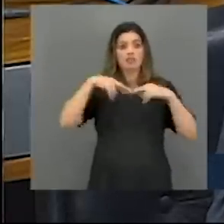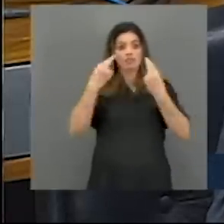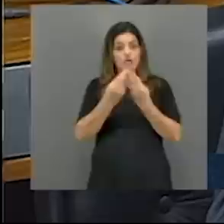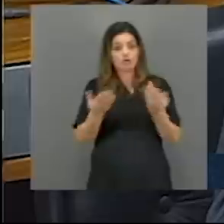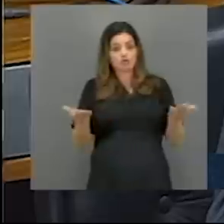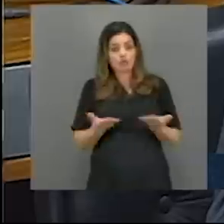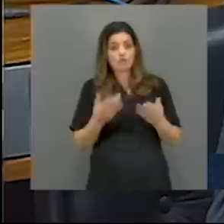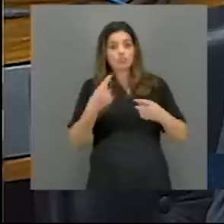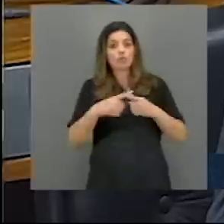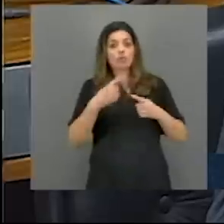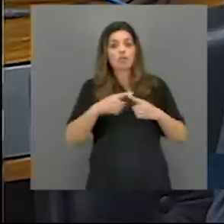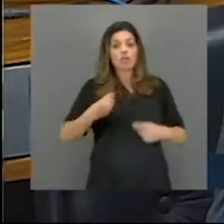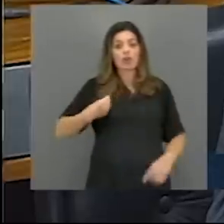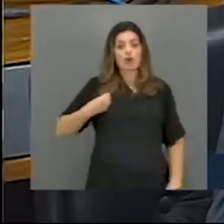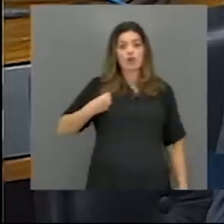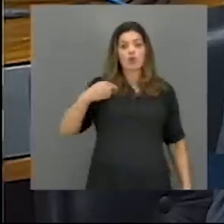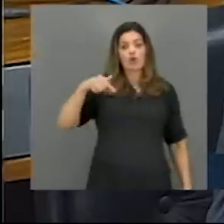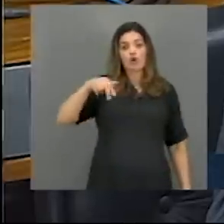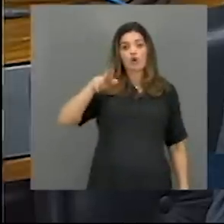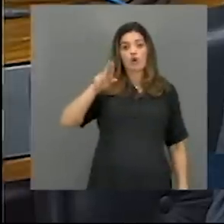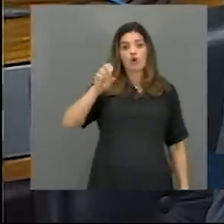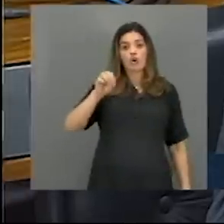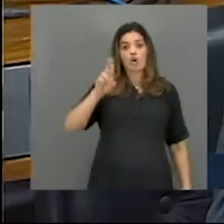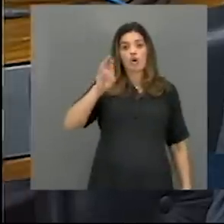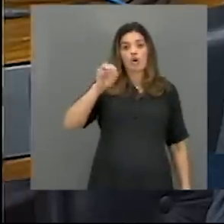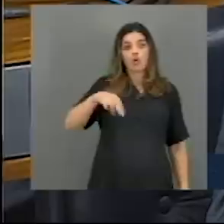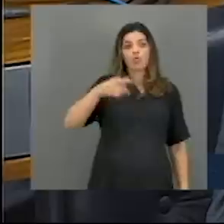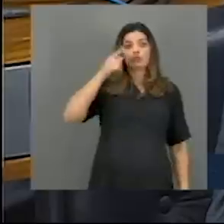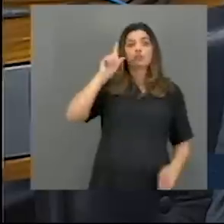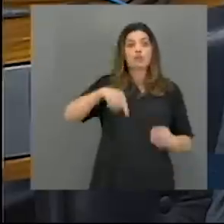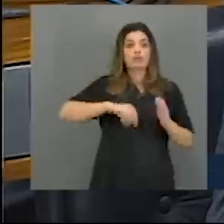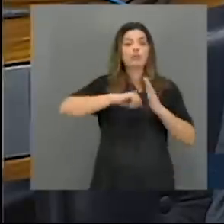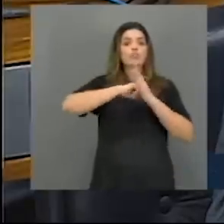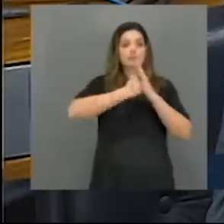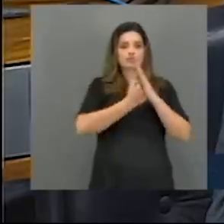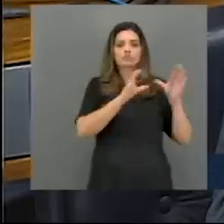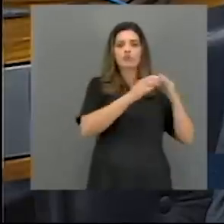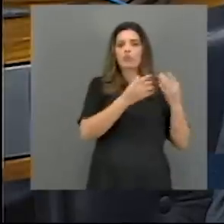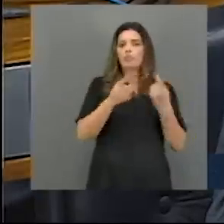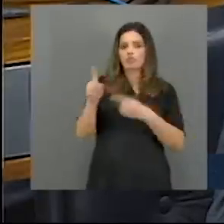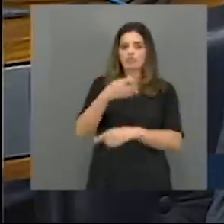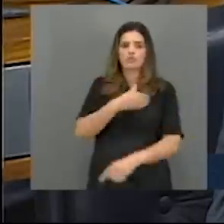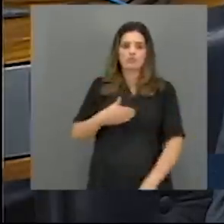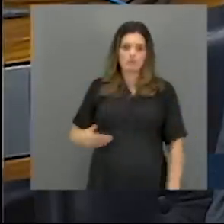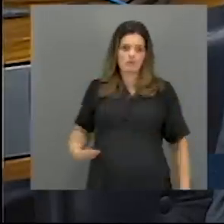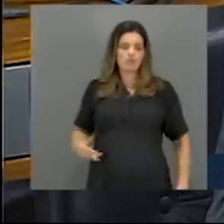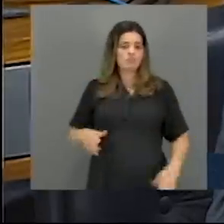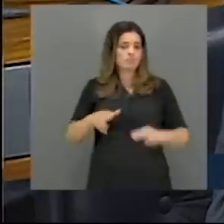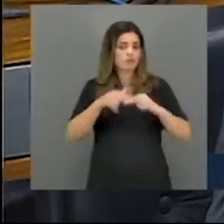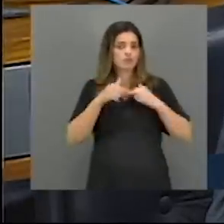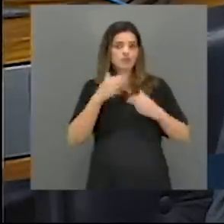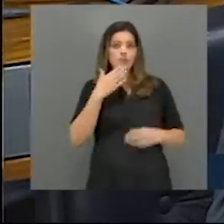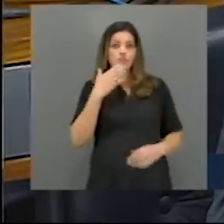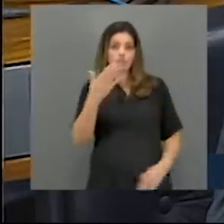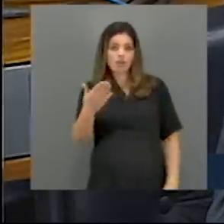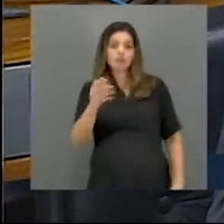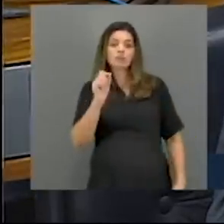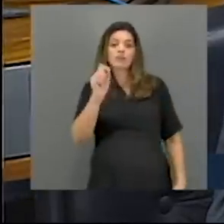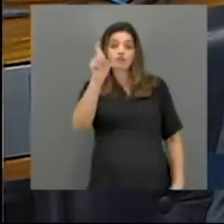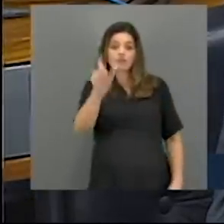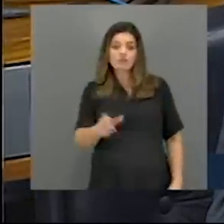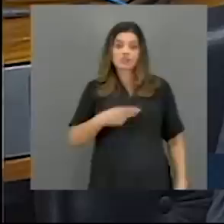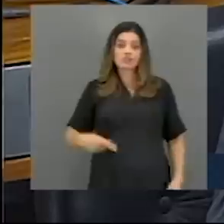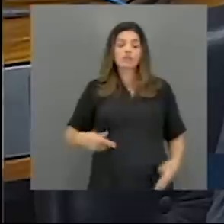medida que manteve o quórum da reunião de ontem, prejudicando a obstrução legítima da oposição. Em vista disso, eu peço o deferimento de Vossa